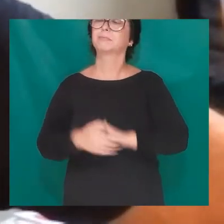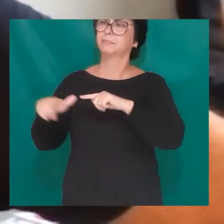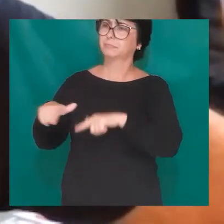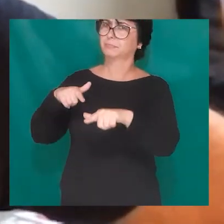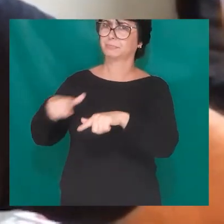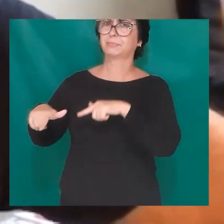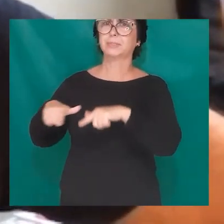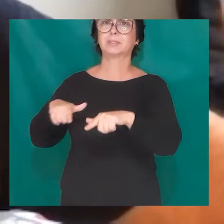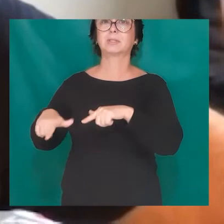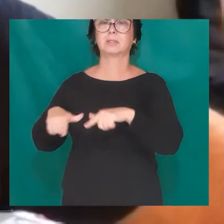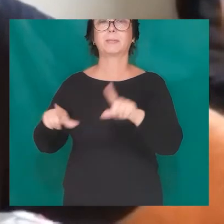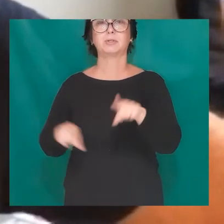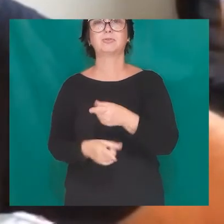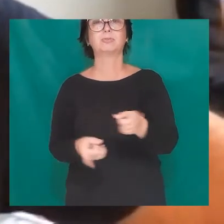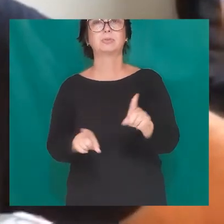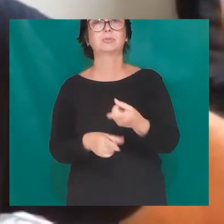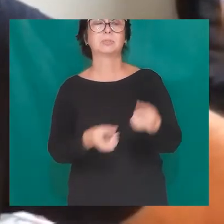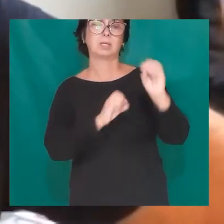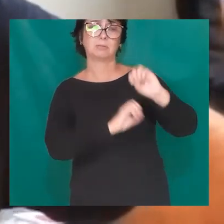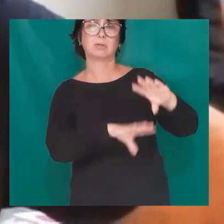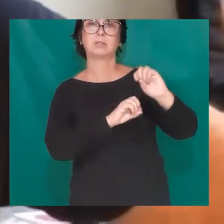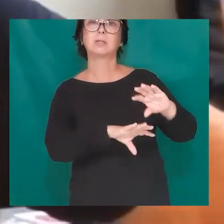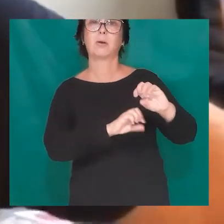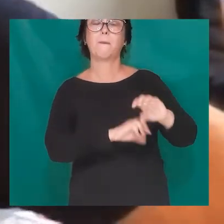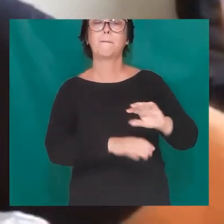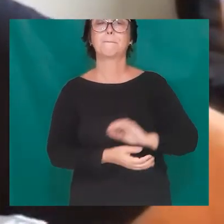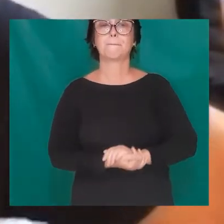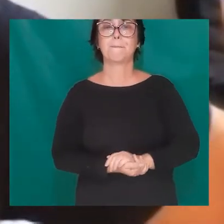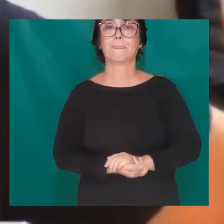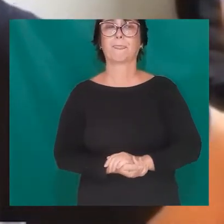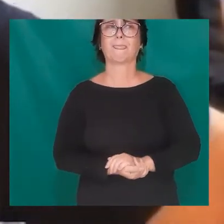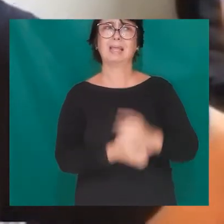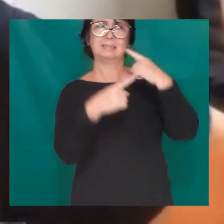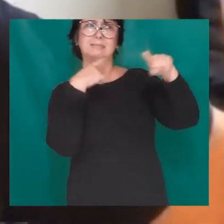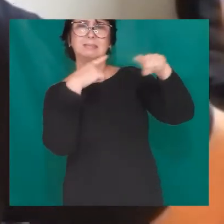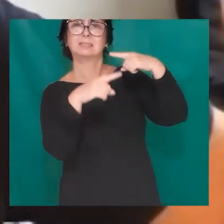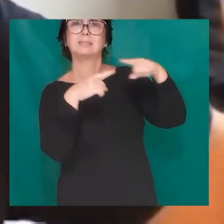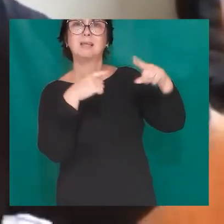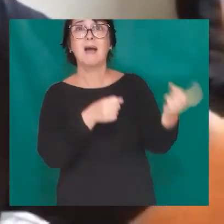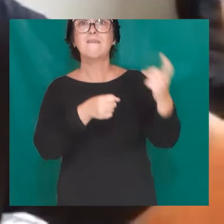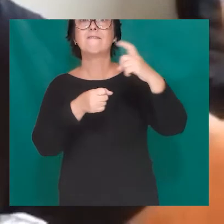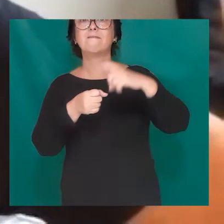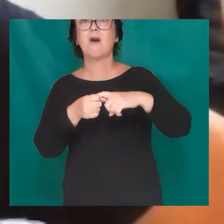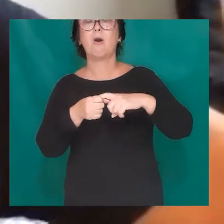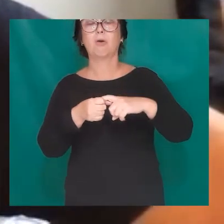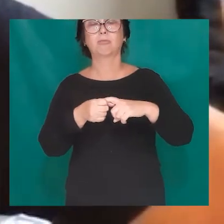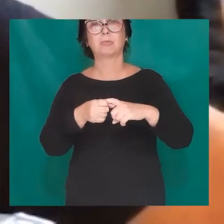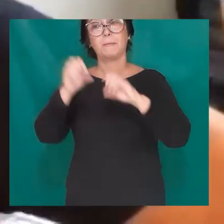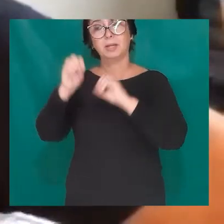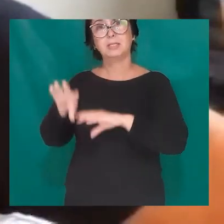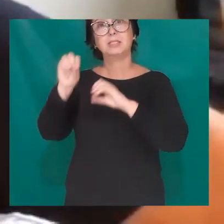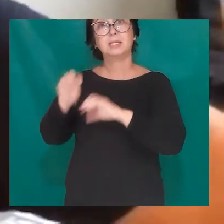trabalho e também a de música, de educação musical. E a gente discutia muito sobre a volta do ensino de música nas